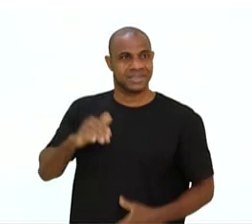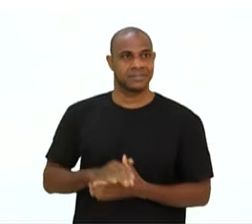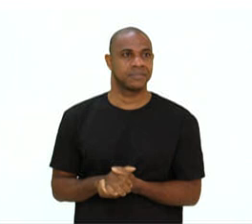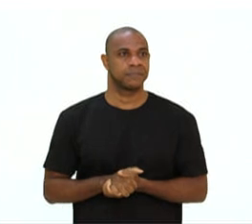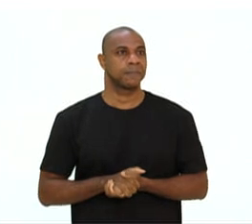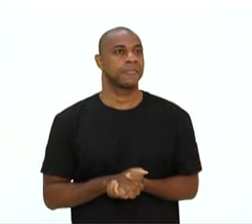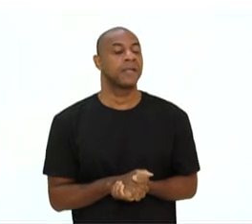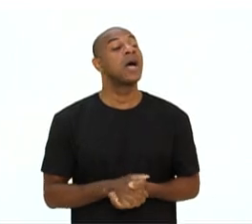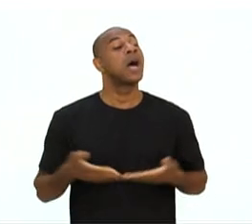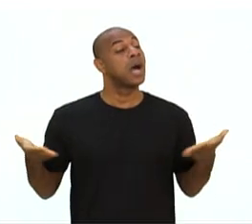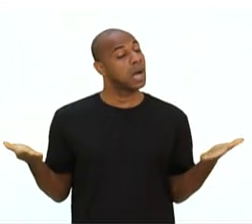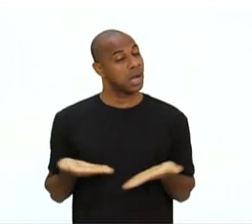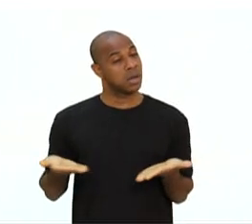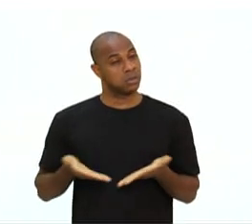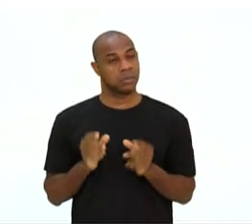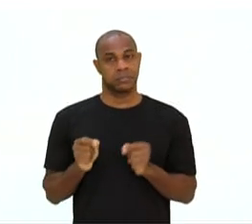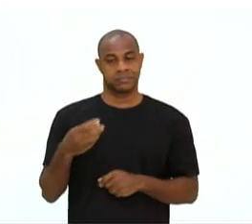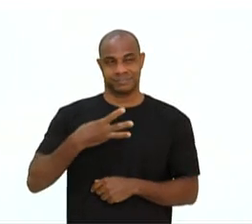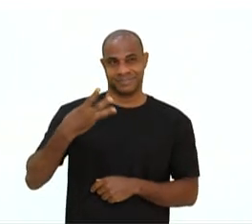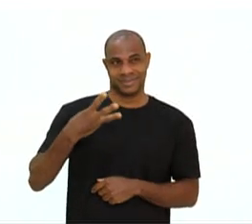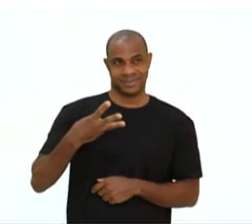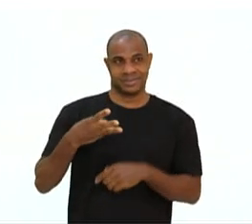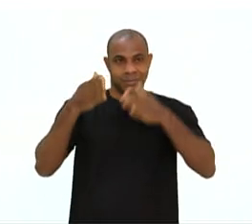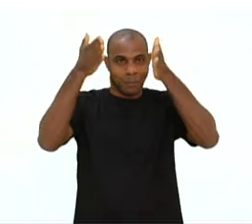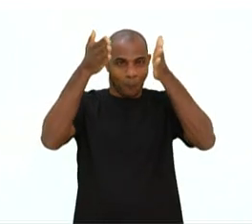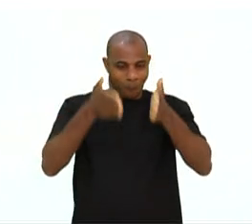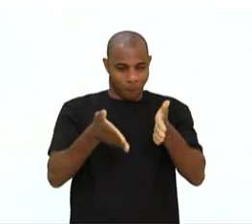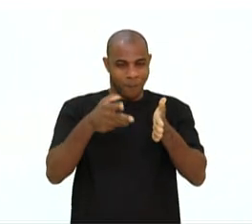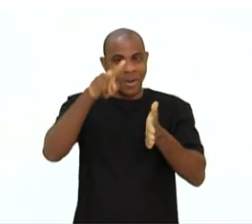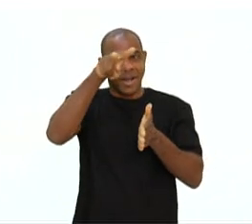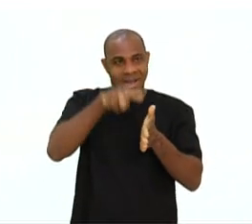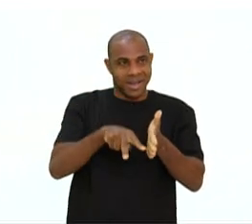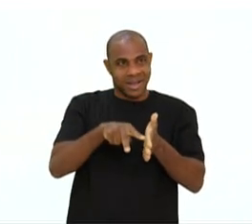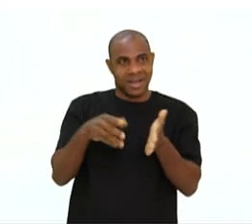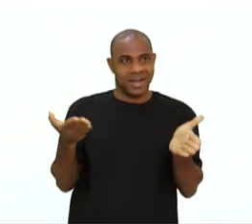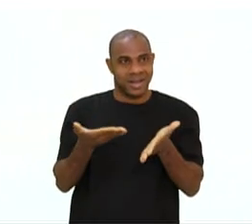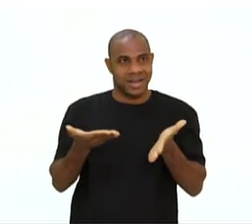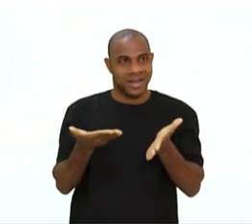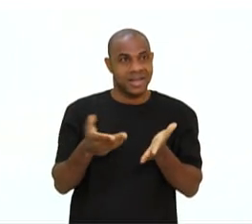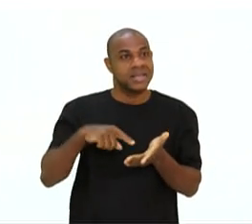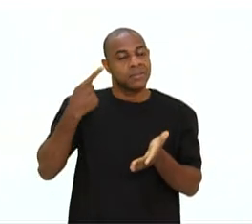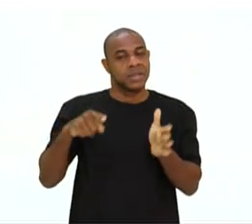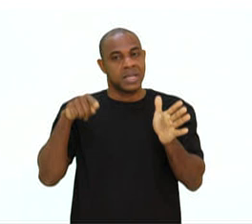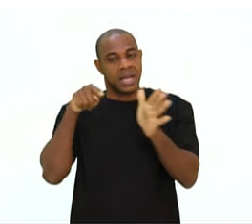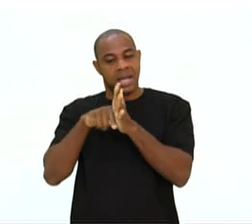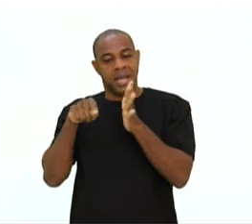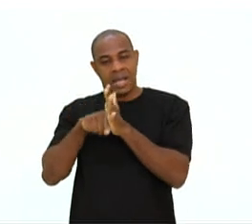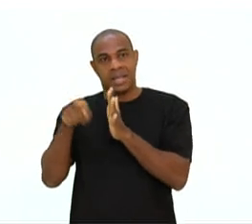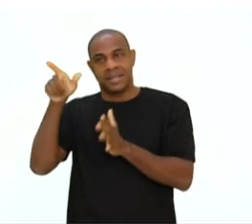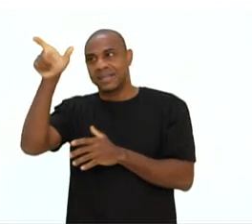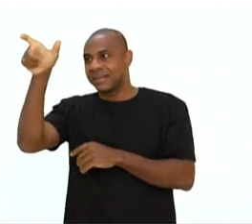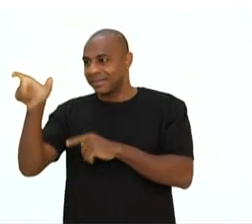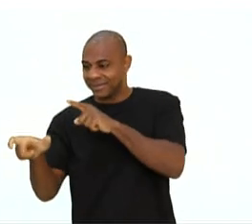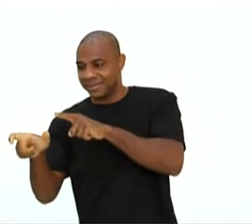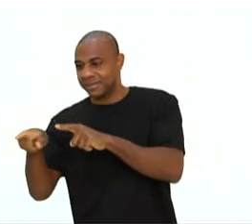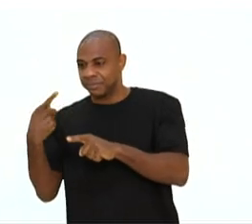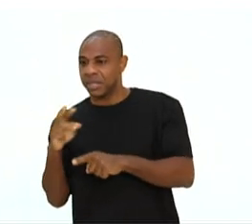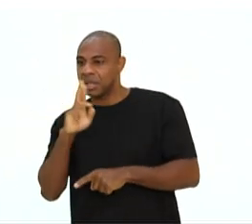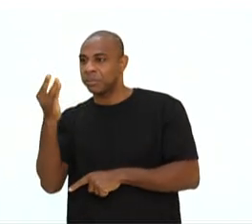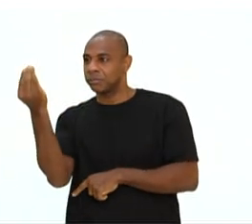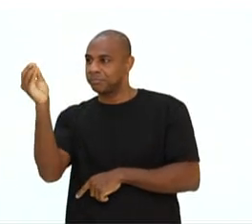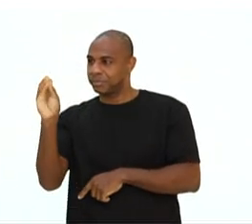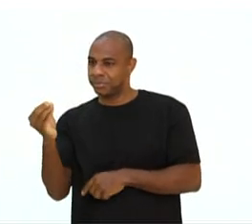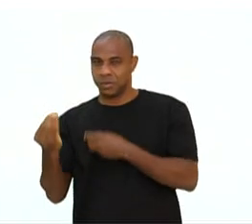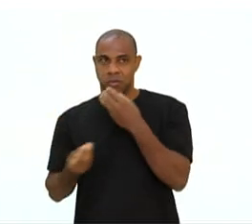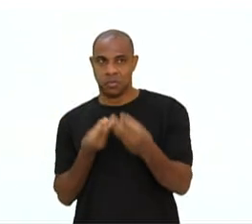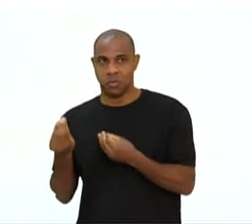Ok? Answer the questions. Temos o nosso fragmento. I wonder if it's that simple. I'm 22 colored